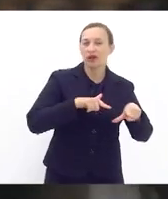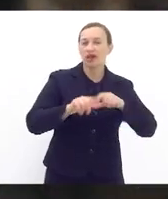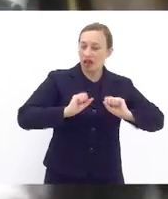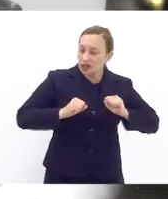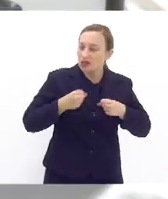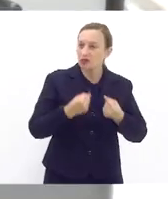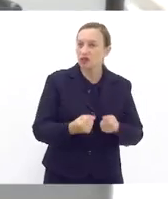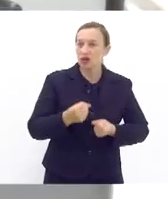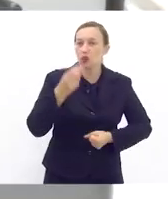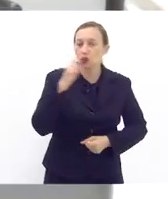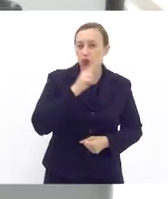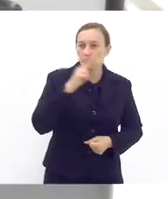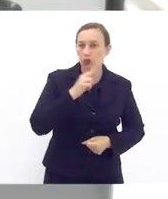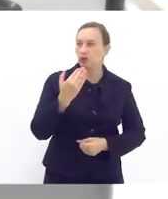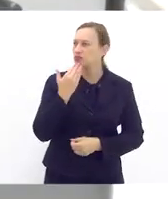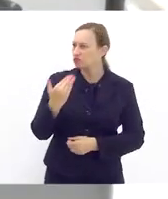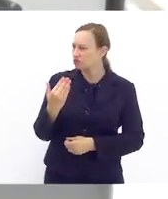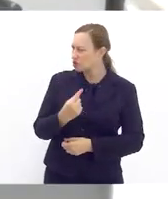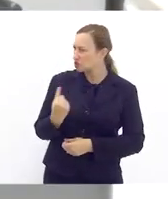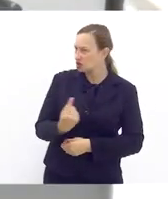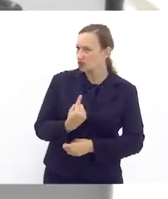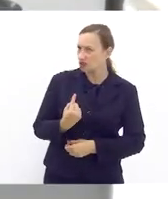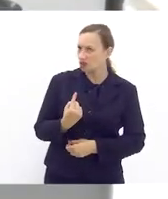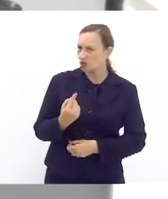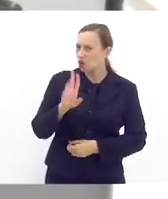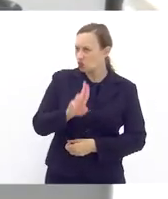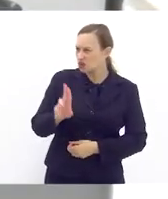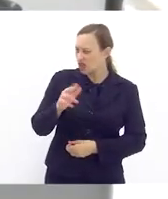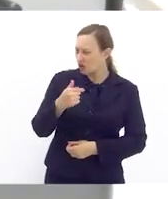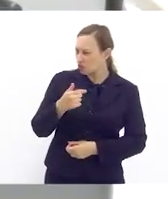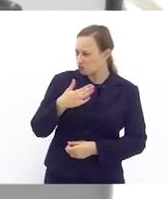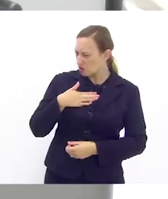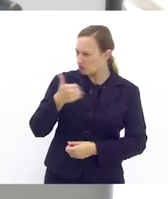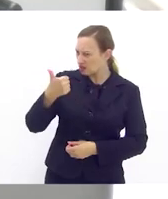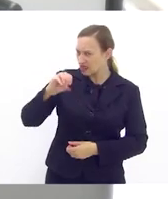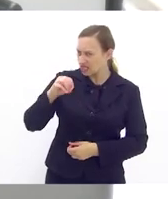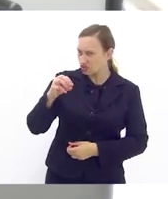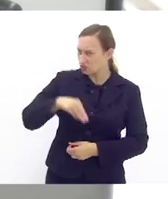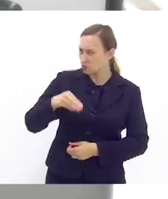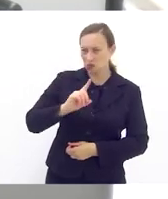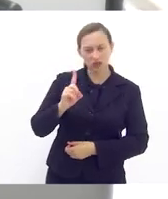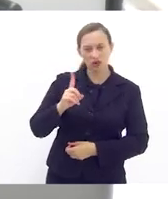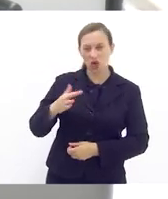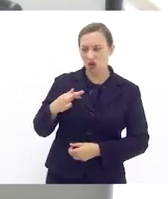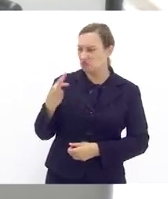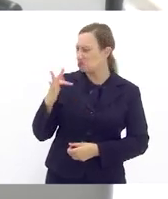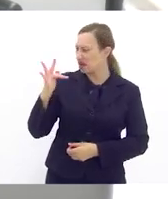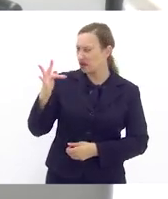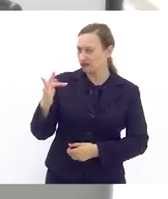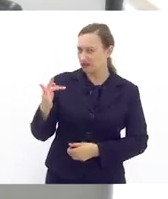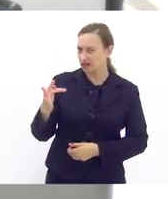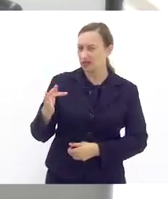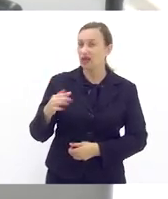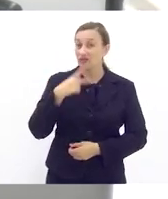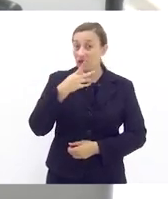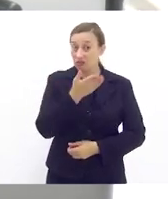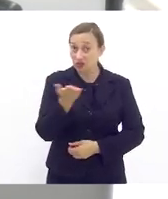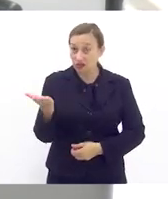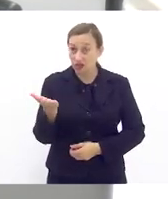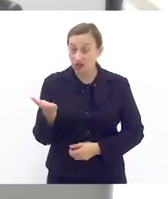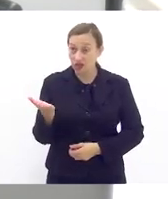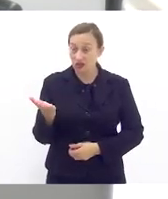a nossa solicitação não vou usar meus 10 minutos serei breve e digo a vocês